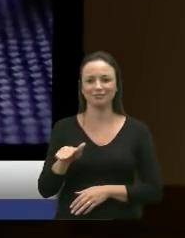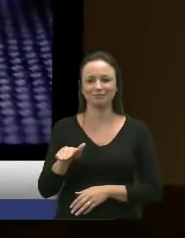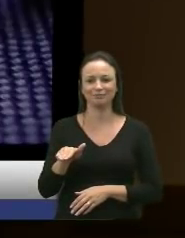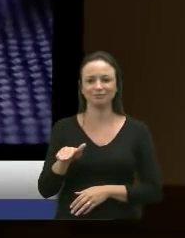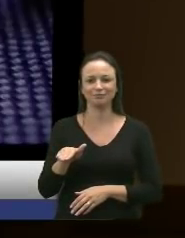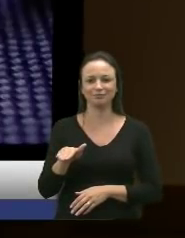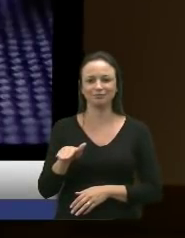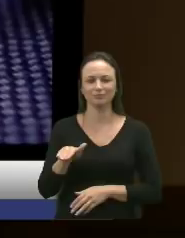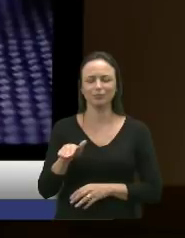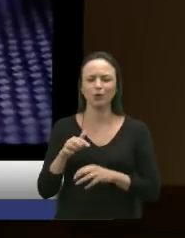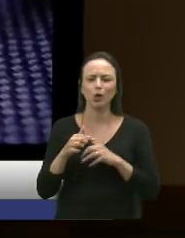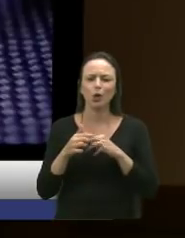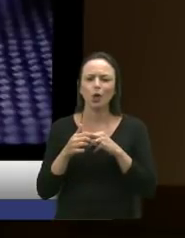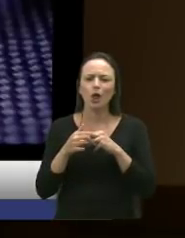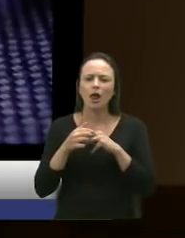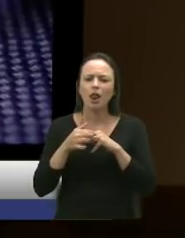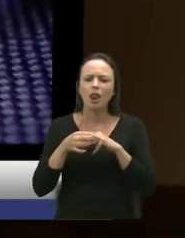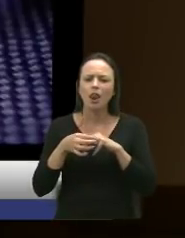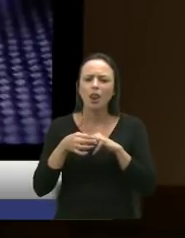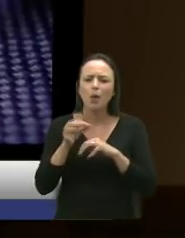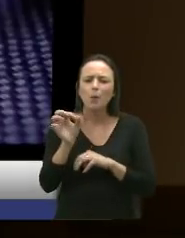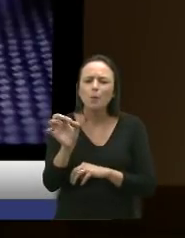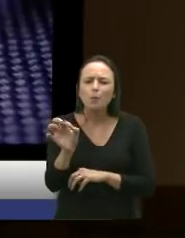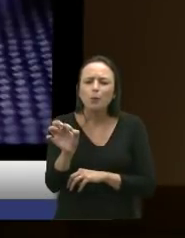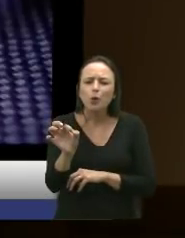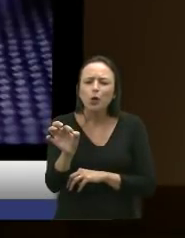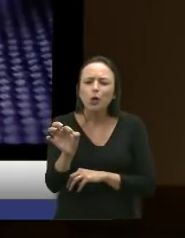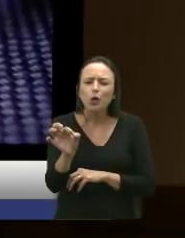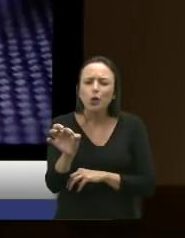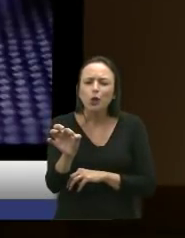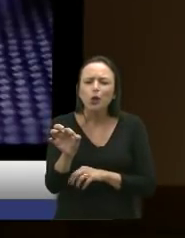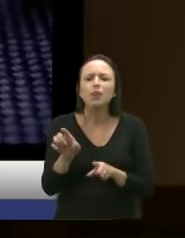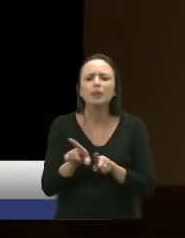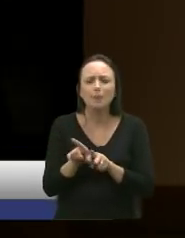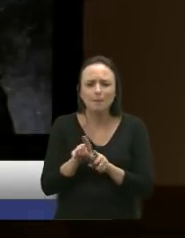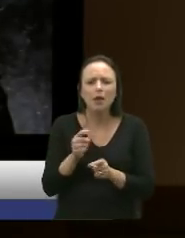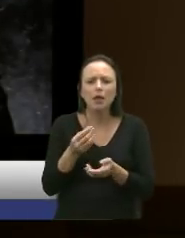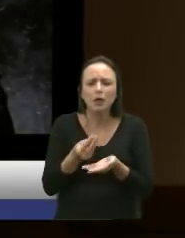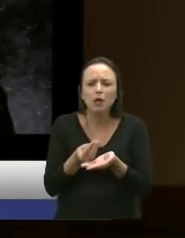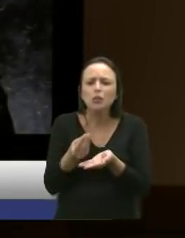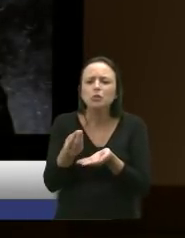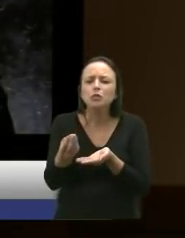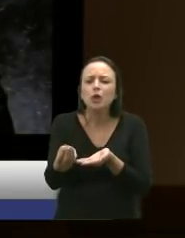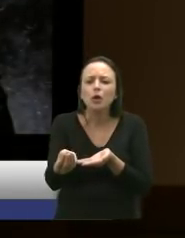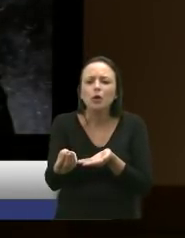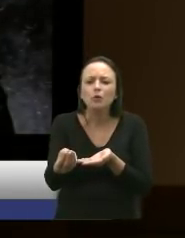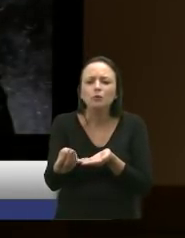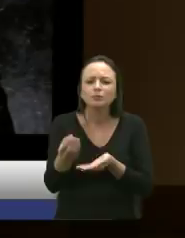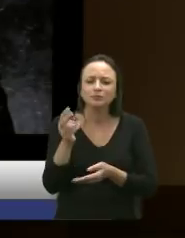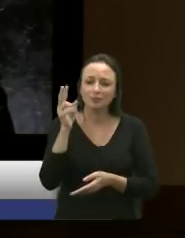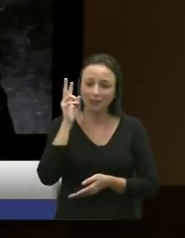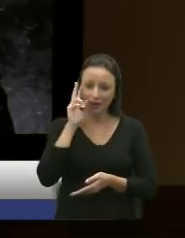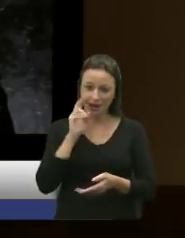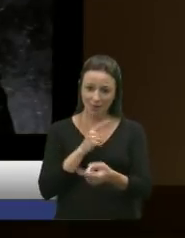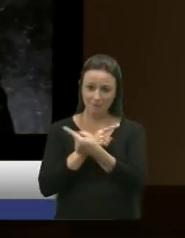Um anelzinho bem pequenininho de uma garotinha que deve ter doado a mesada também. Lembra dele?